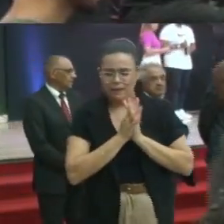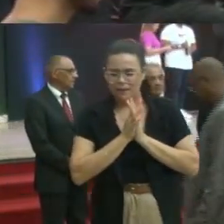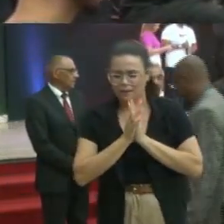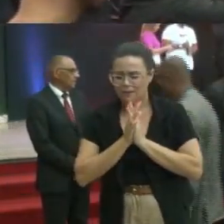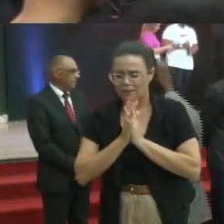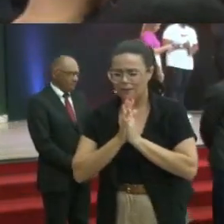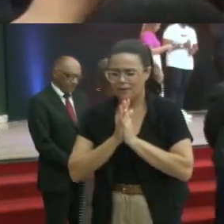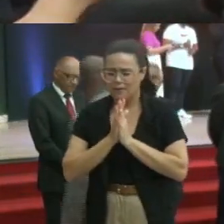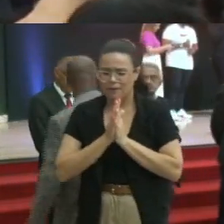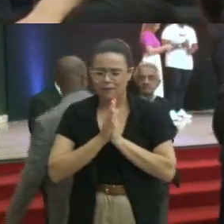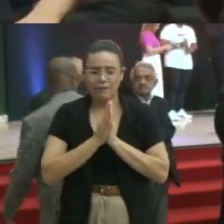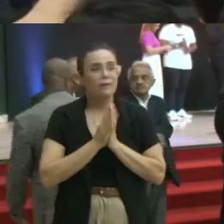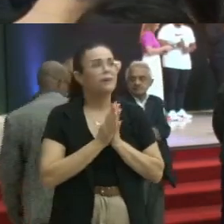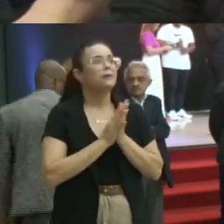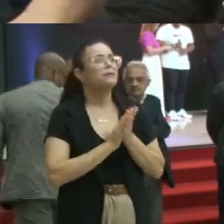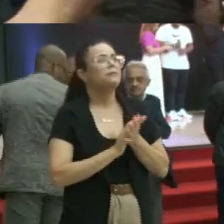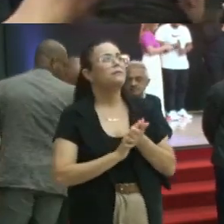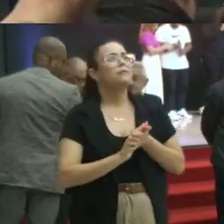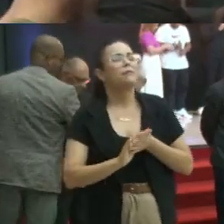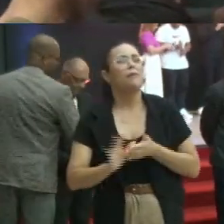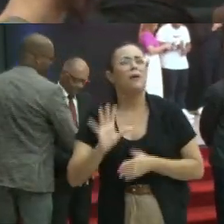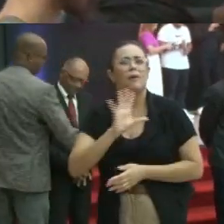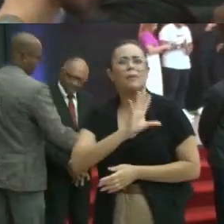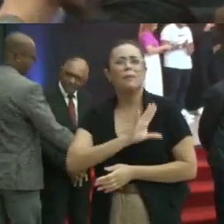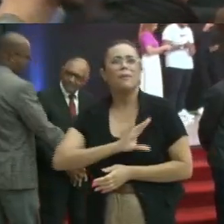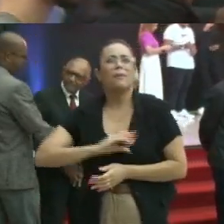Seu amor lutou por mim.